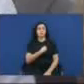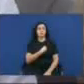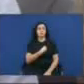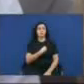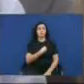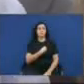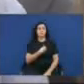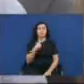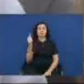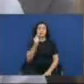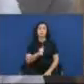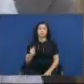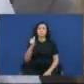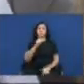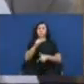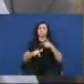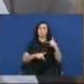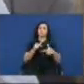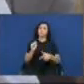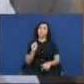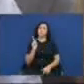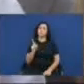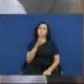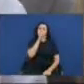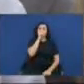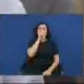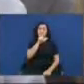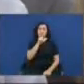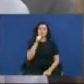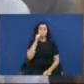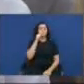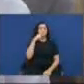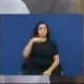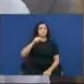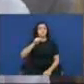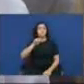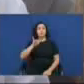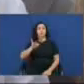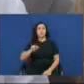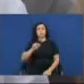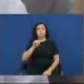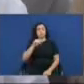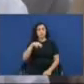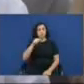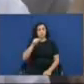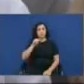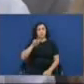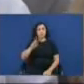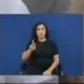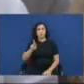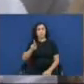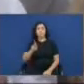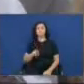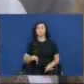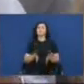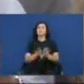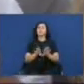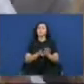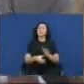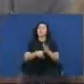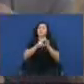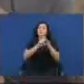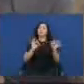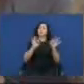dos Trabalhadores Aposentados de Limeira, a senhora Nair Faco. E antes que nós encerremos o expediente, senhor presidente, é importante que